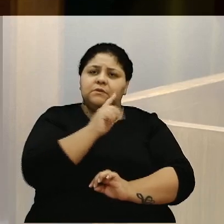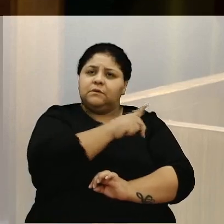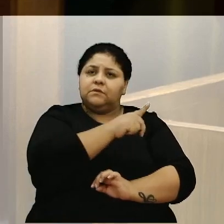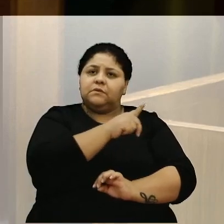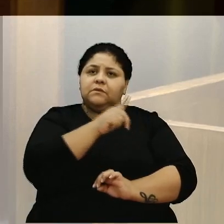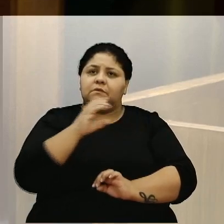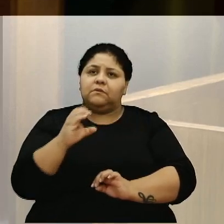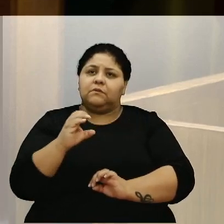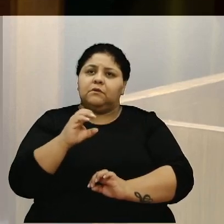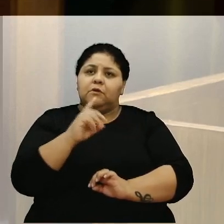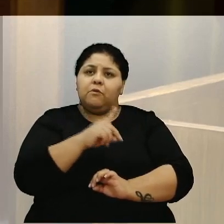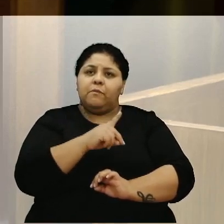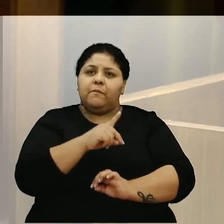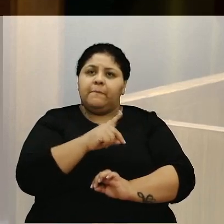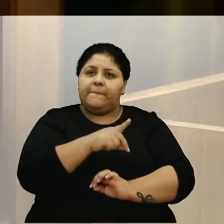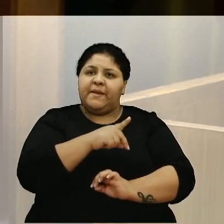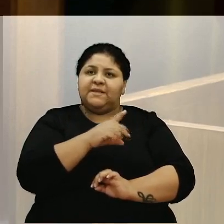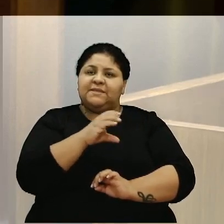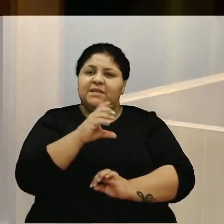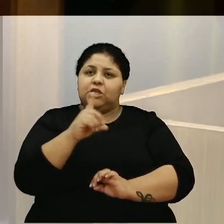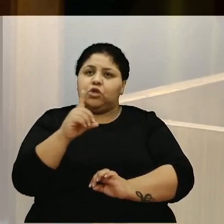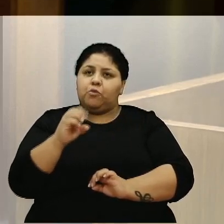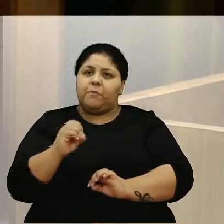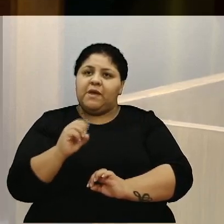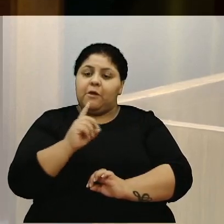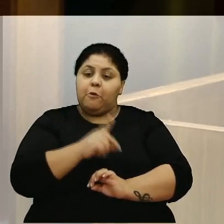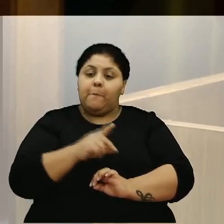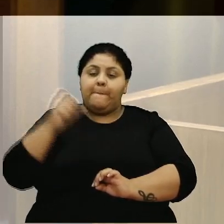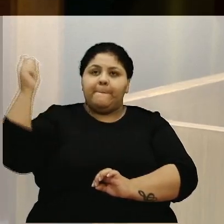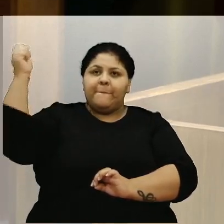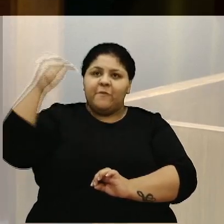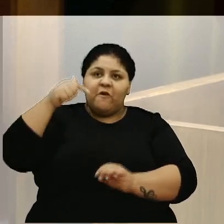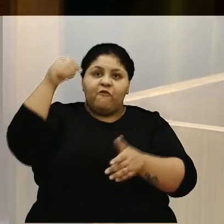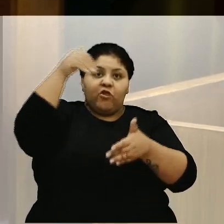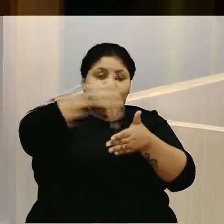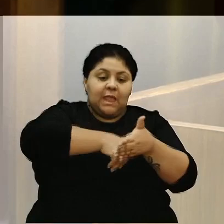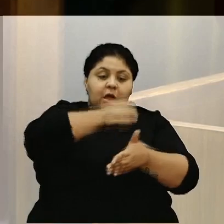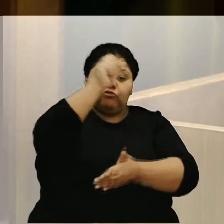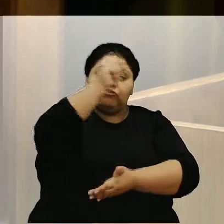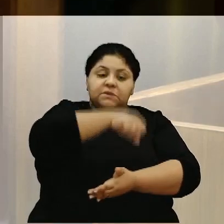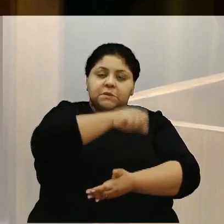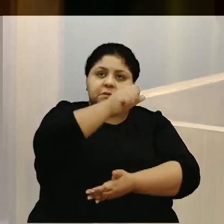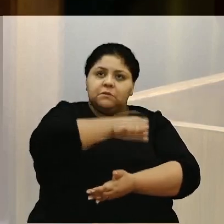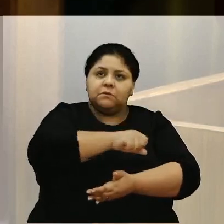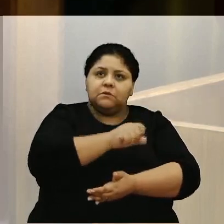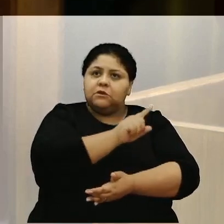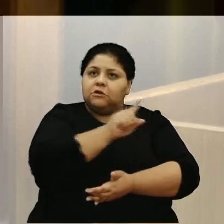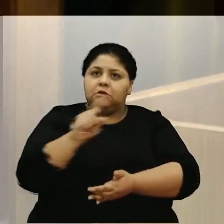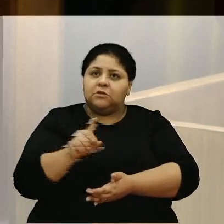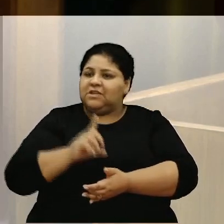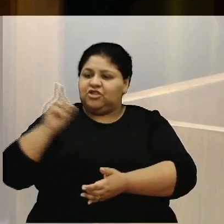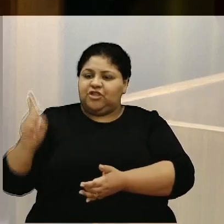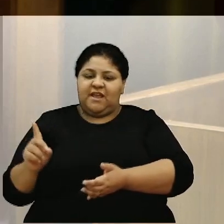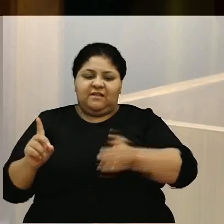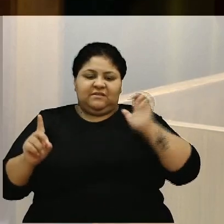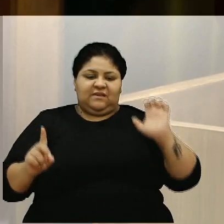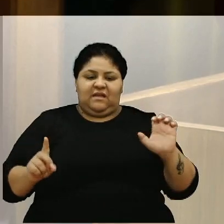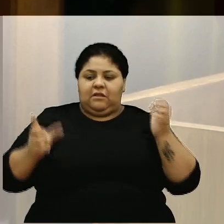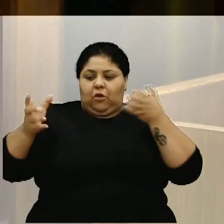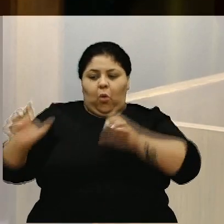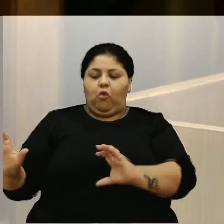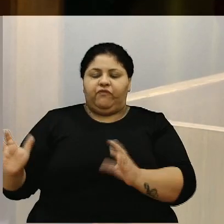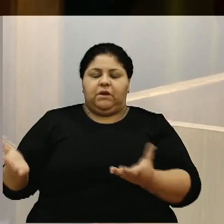o PSOL, PCdoB e o PSOL, que votaram favoráveis. Então não é direita contra a esquerda.